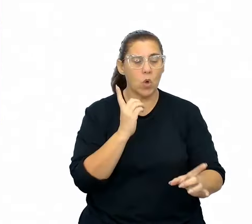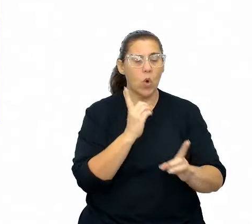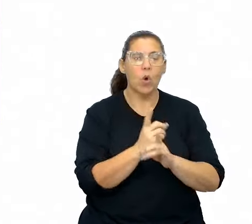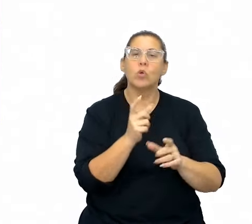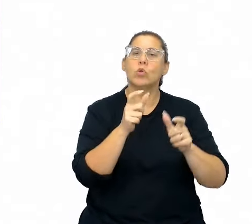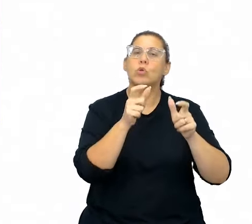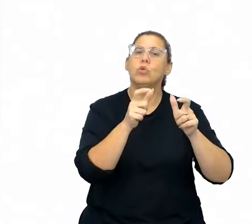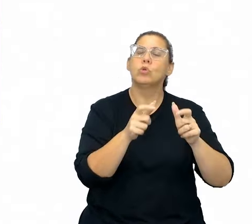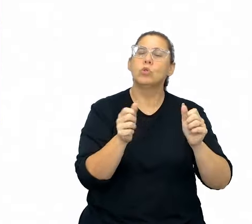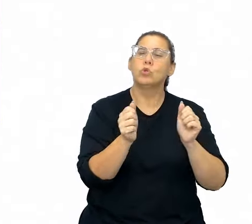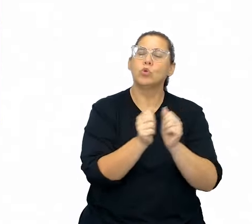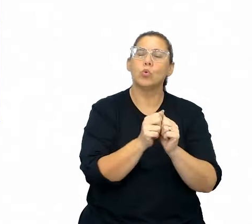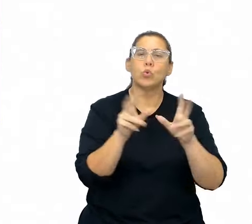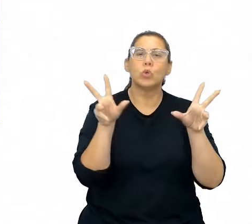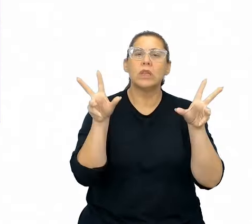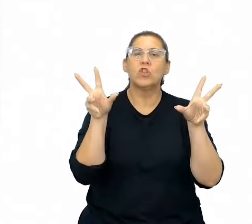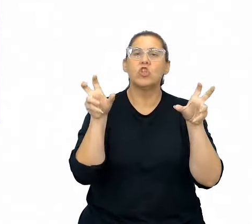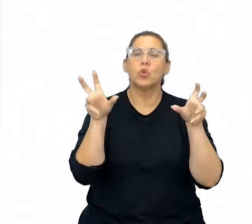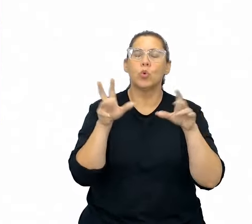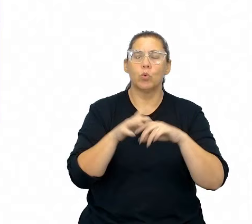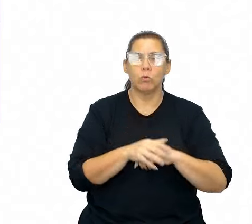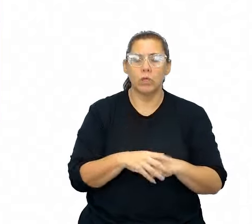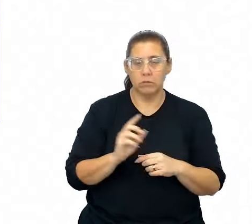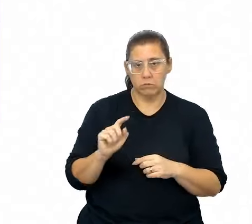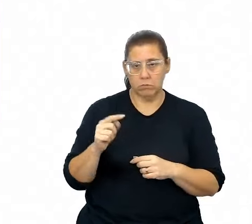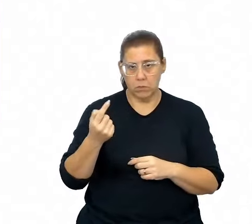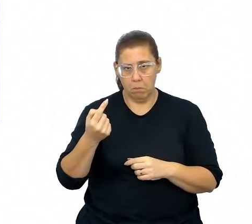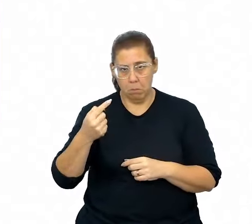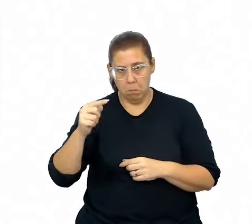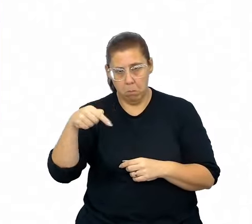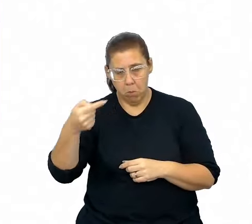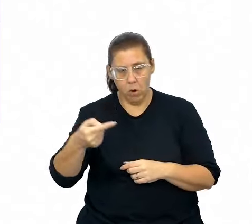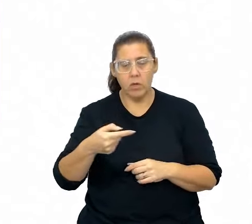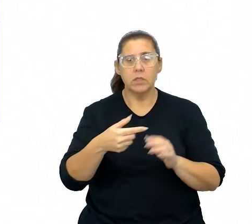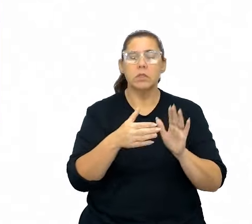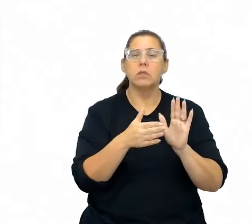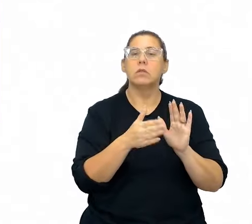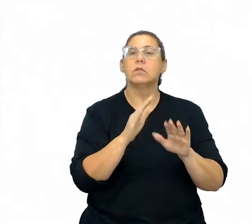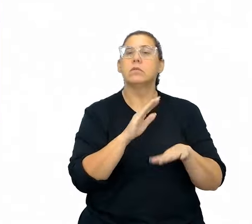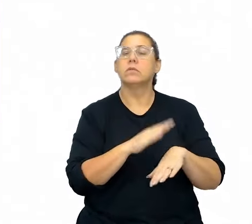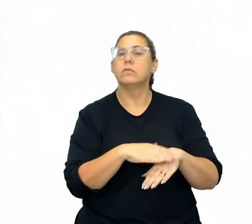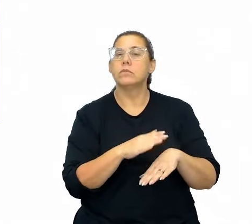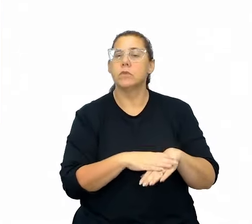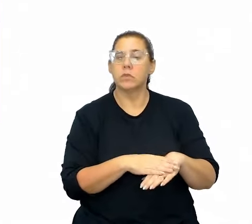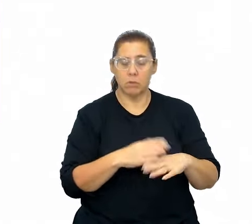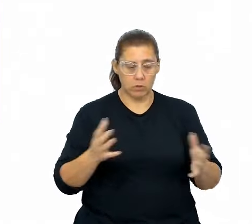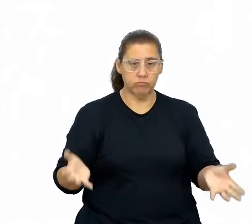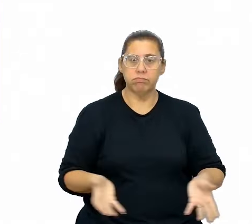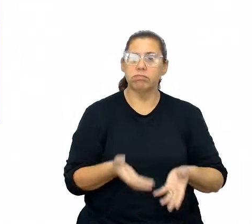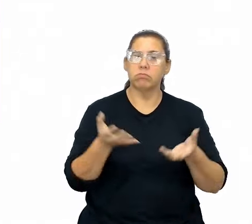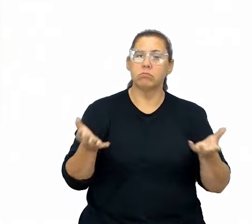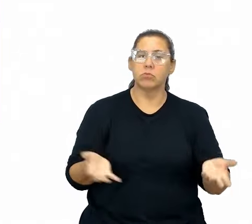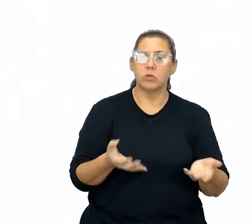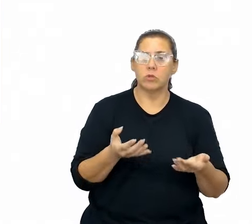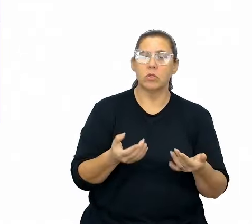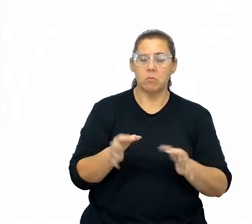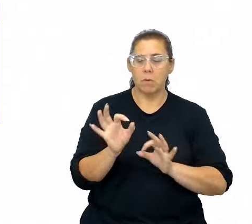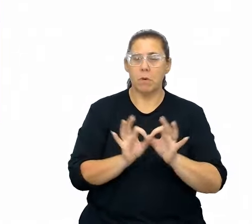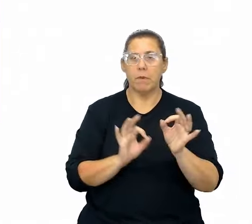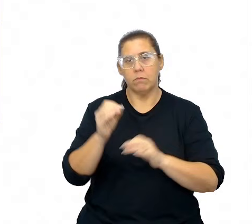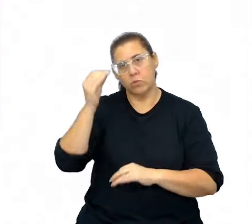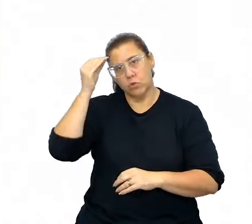junto com eles o título. Na sequência, promova uma ativação, né, e uma construção